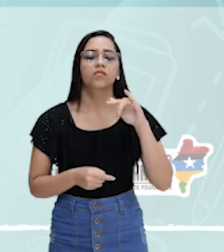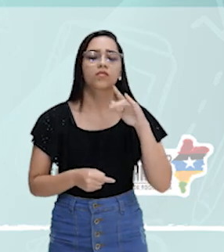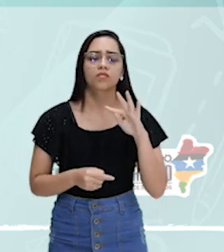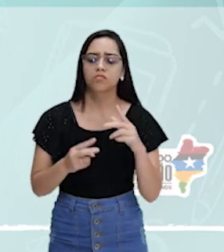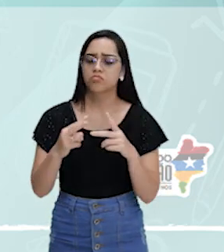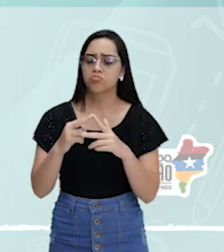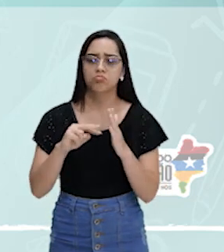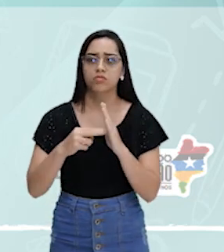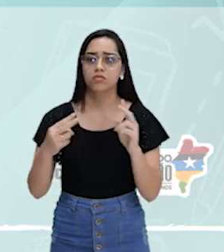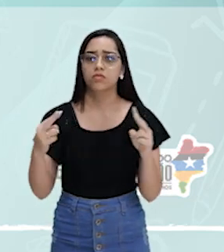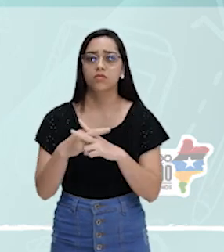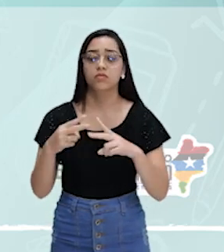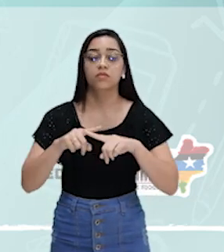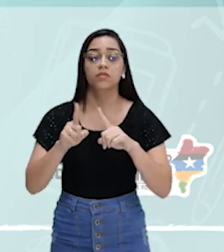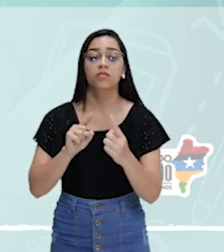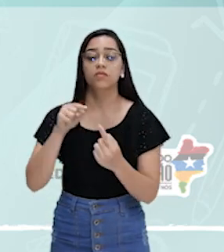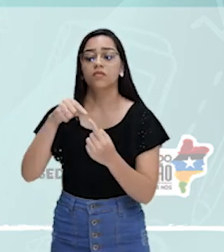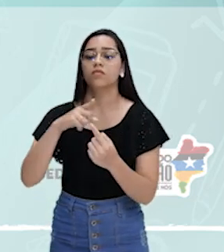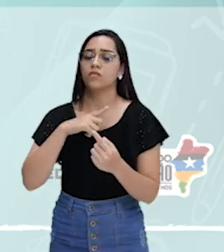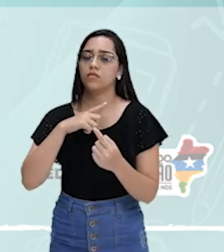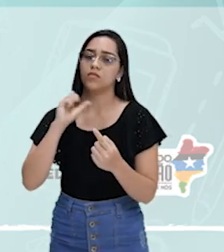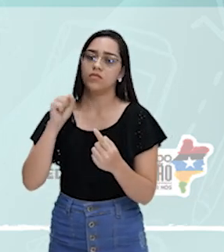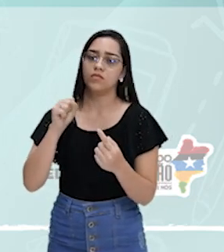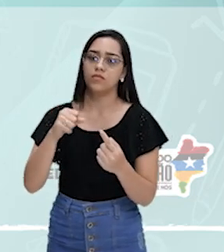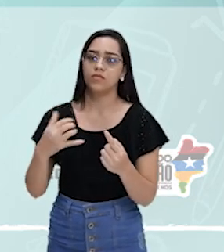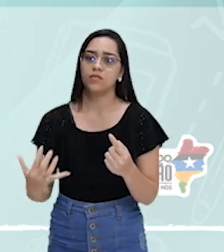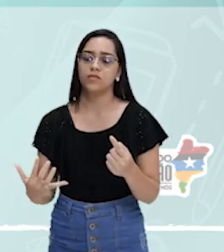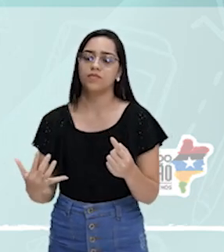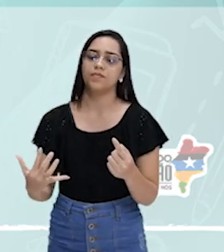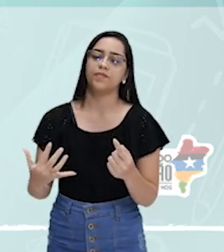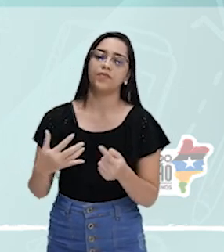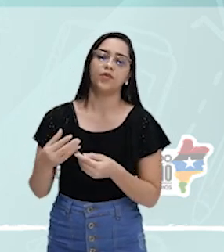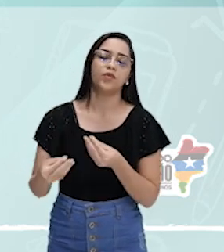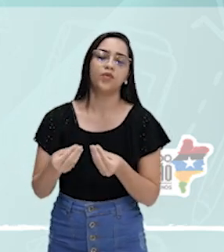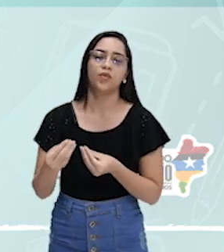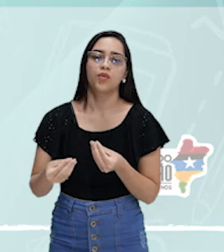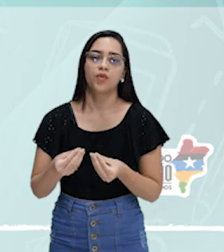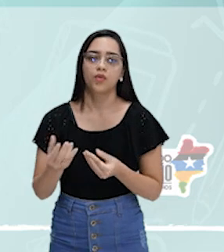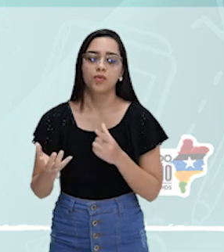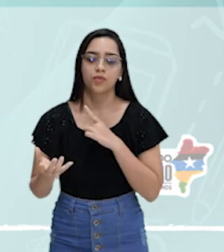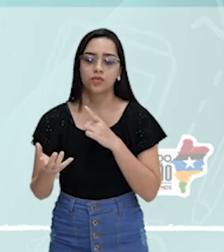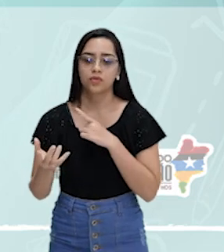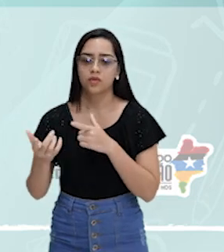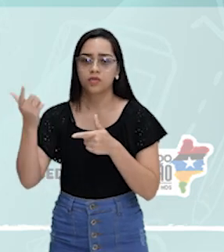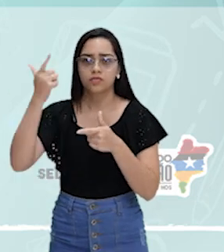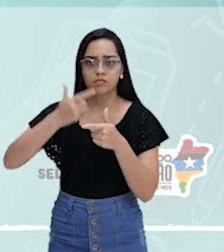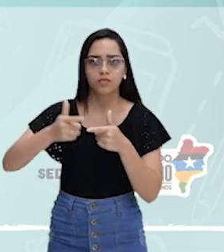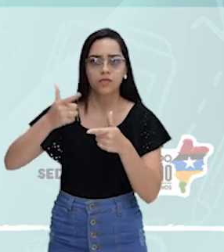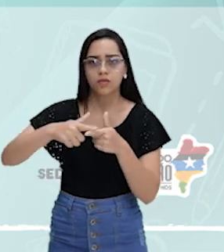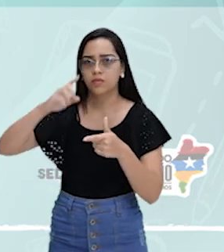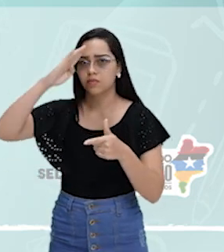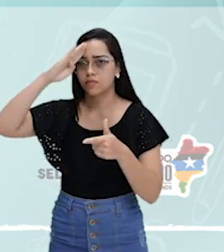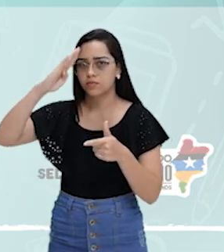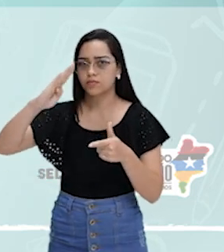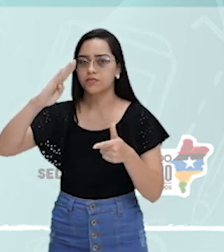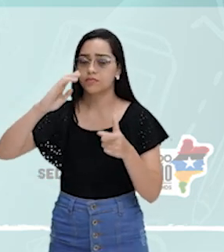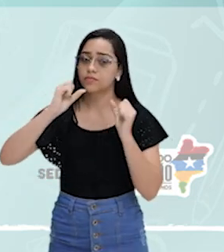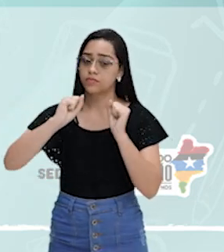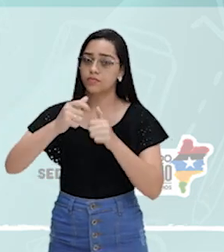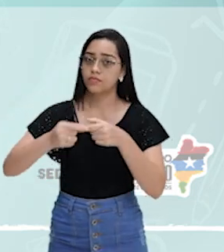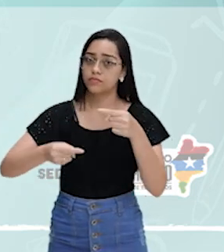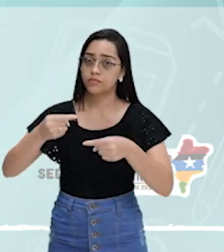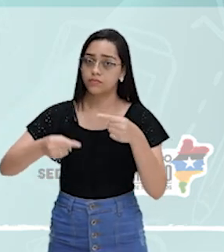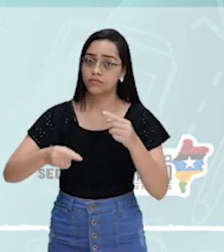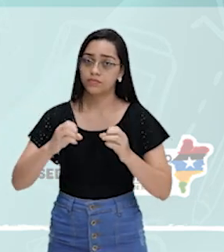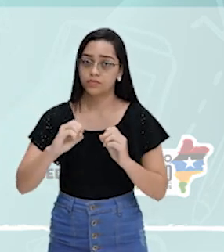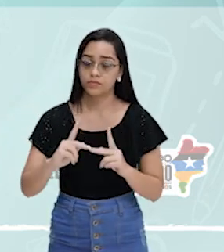dizer briga, mas qual a causa que vai trazer aquela questão para ser discutida,